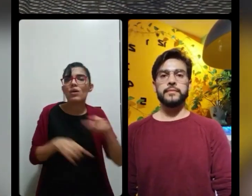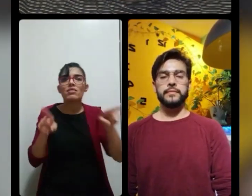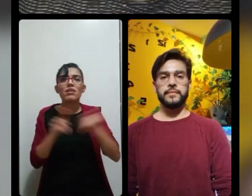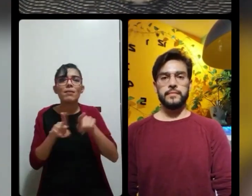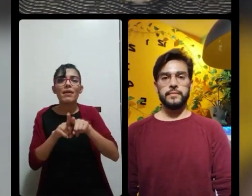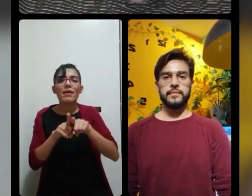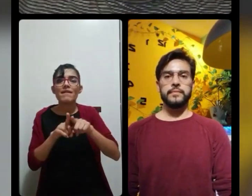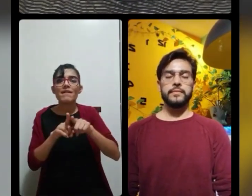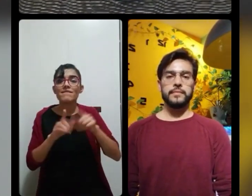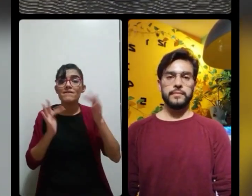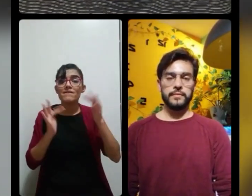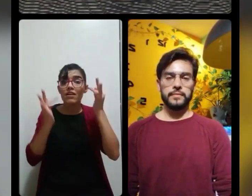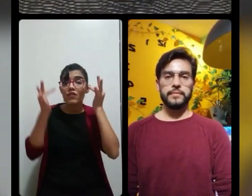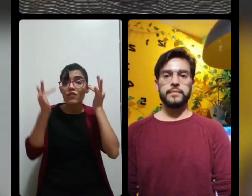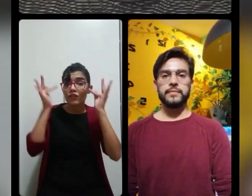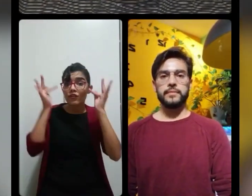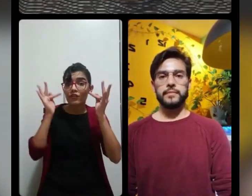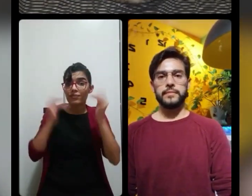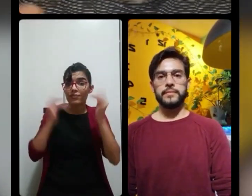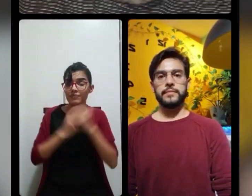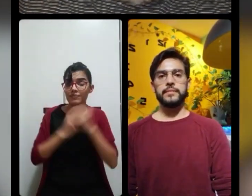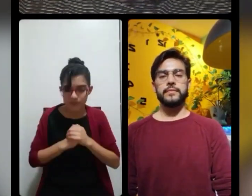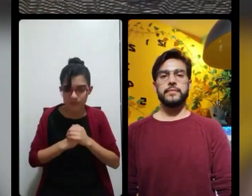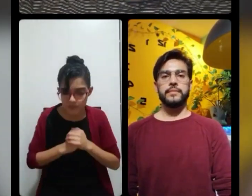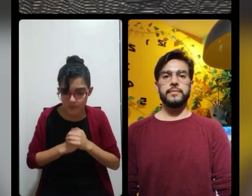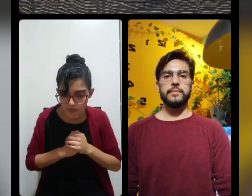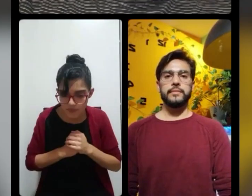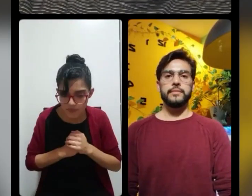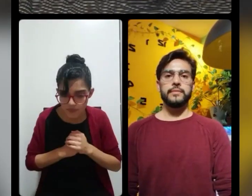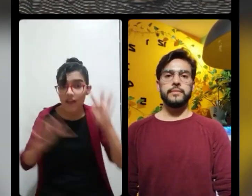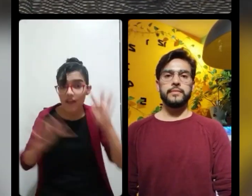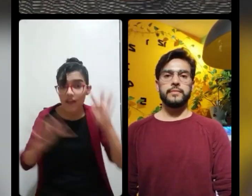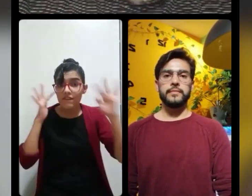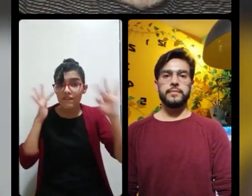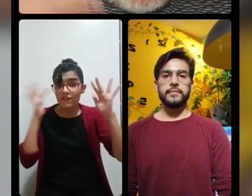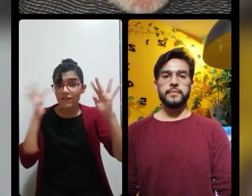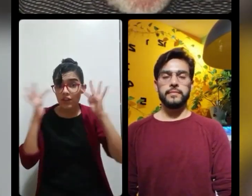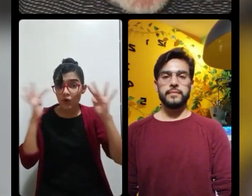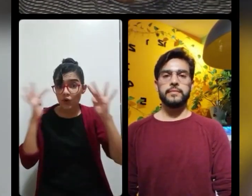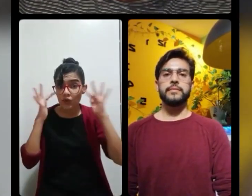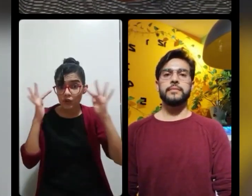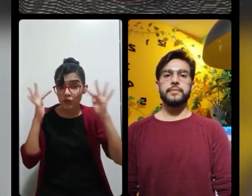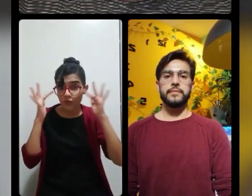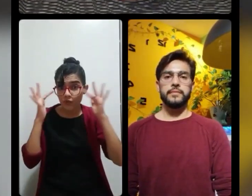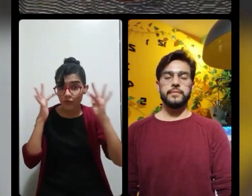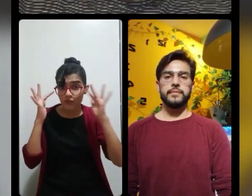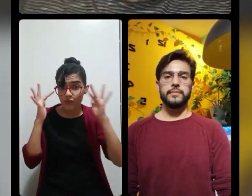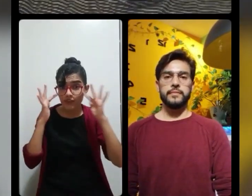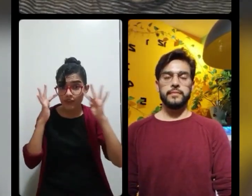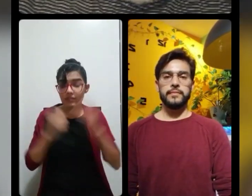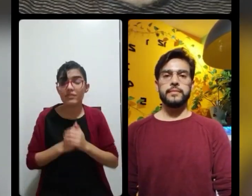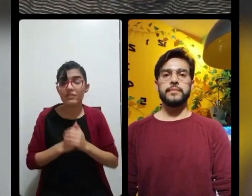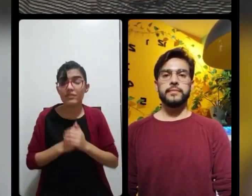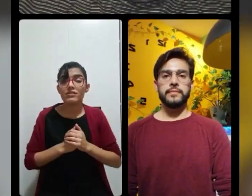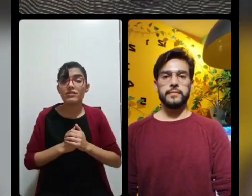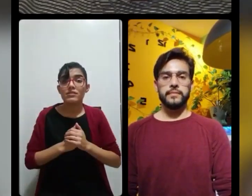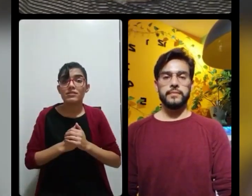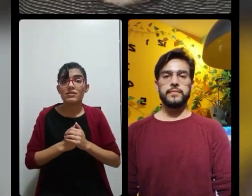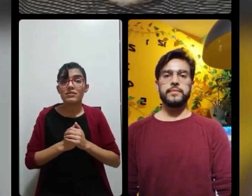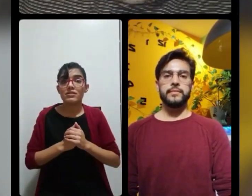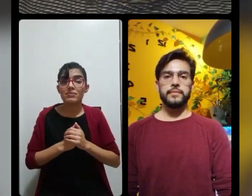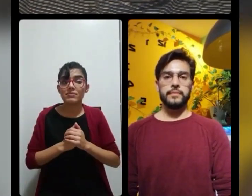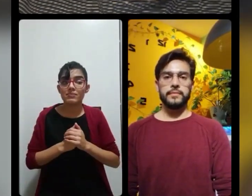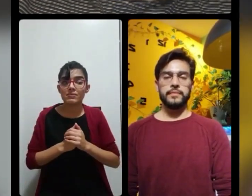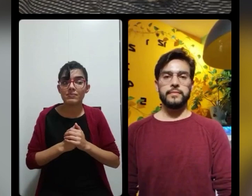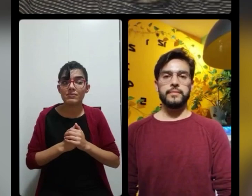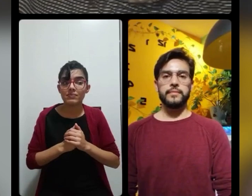Uhum. plasticidade da língua não agradou, não era uma tarefa dos gramáticos. Eles não tinham essa percepção. A oralidade, embora